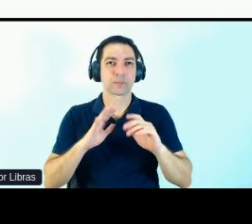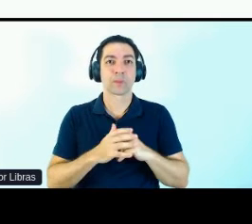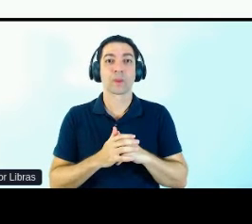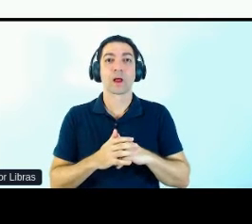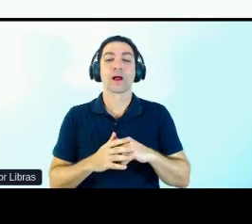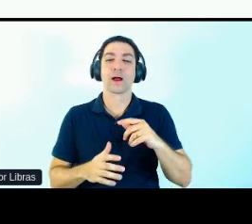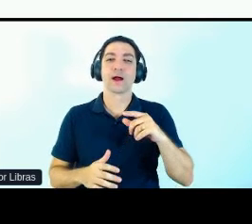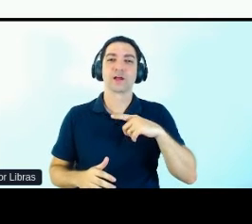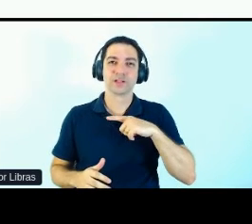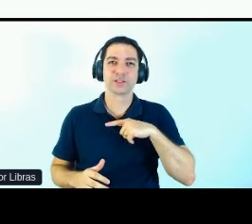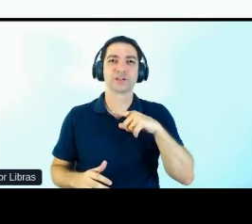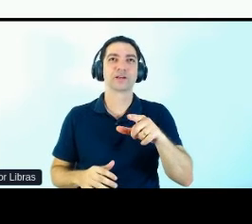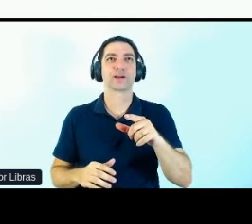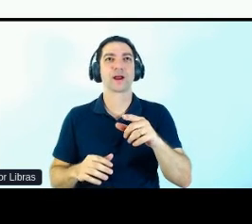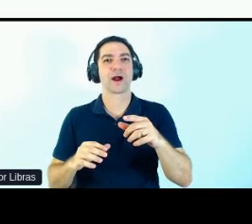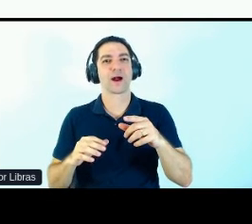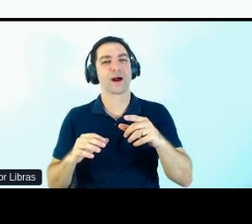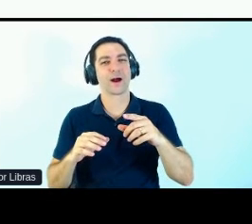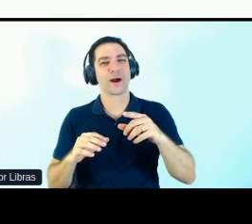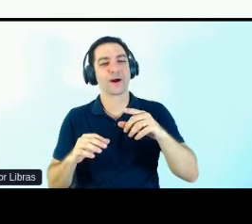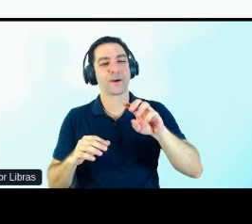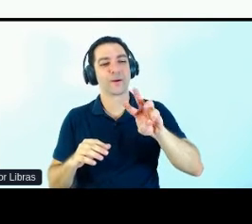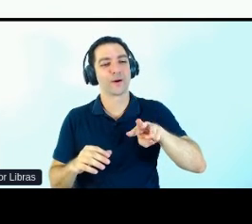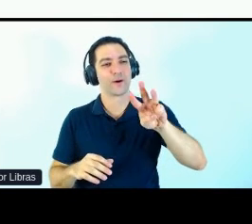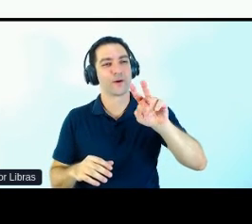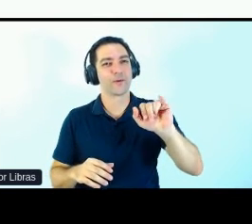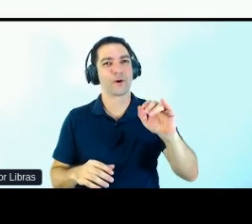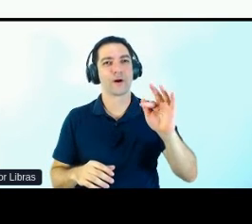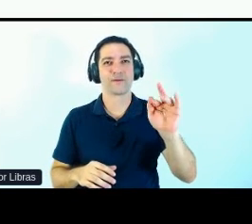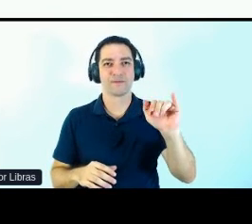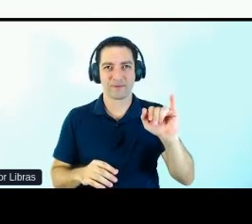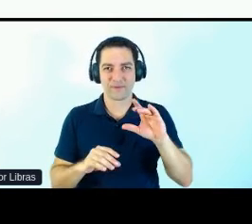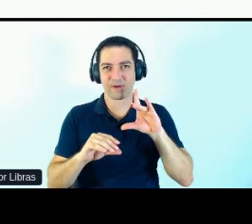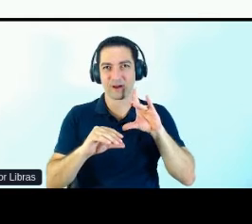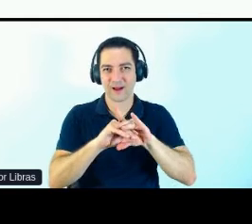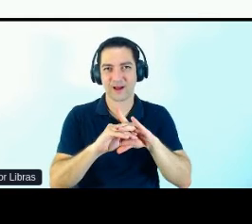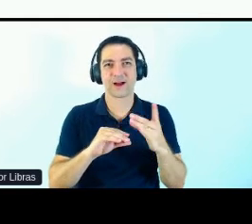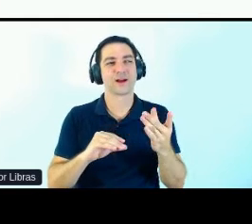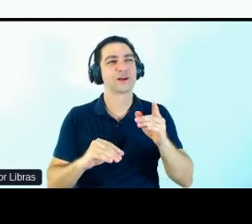GPS, Bluetooth. Então, provavelmente você hoje deve muito a ela.